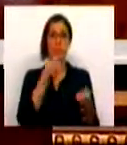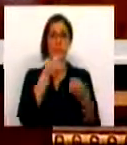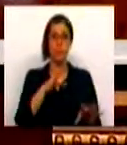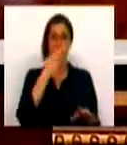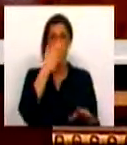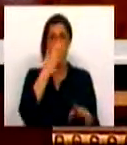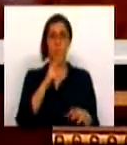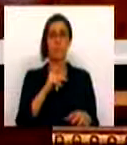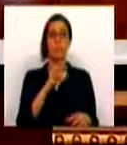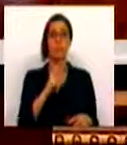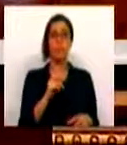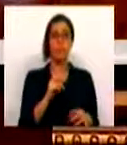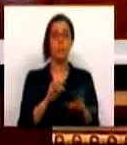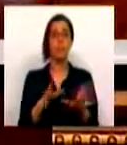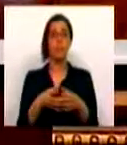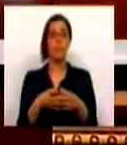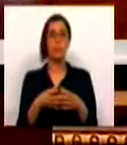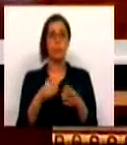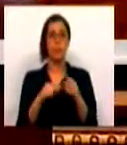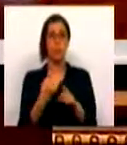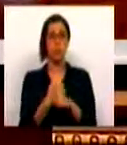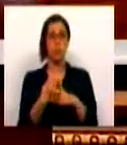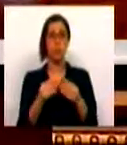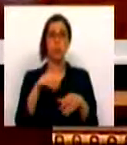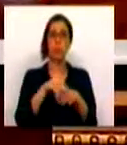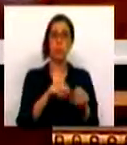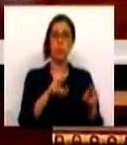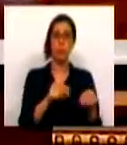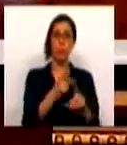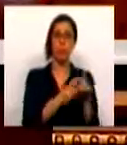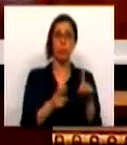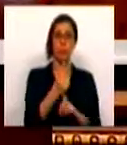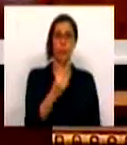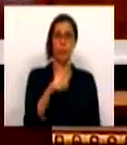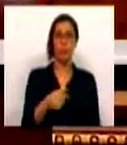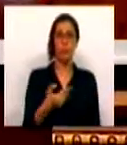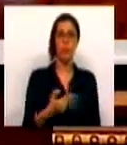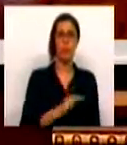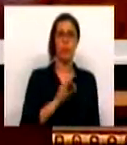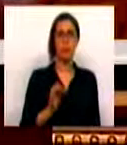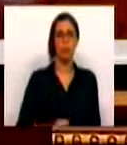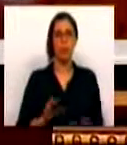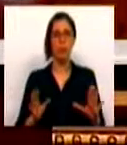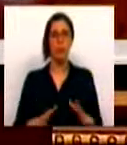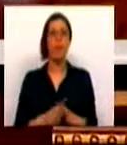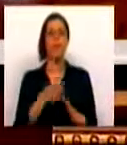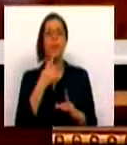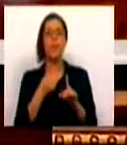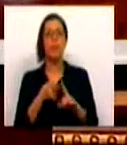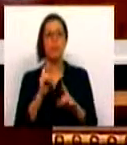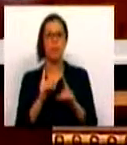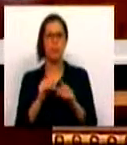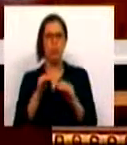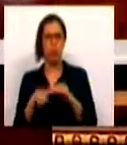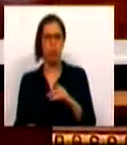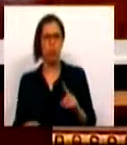quando 43% do produto, quando o produto interno bruto subiu 2,7%. Portanto, não se trata de um logro.